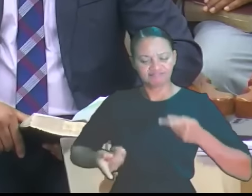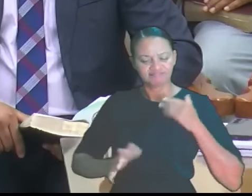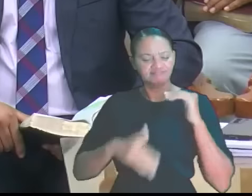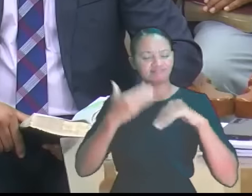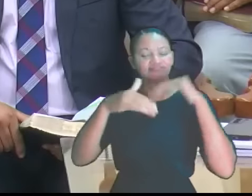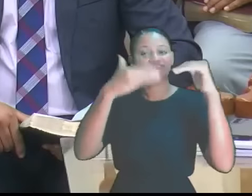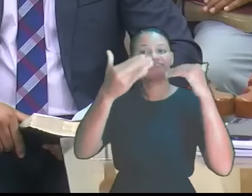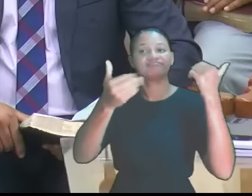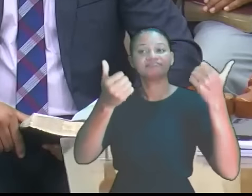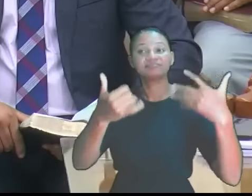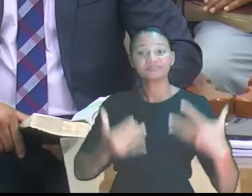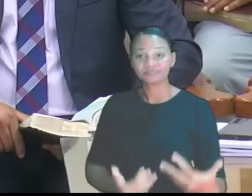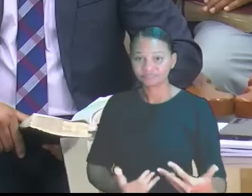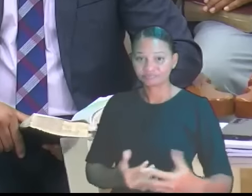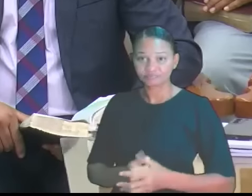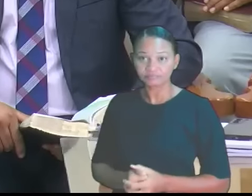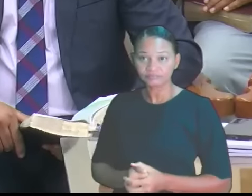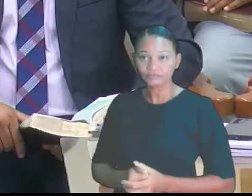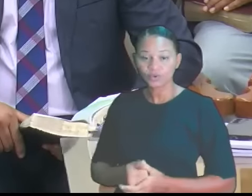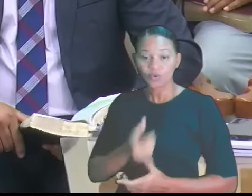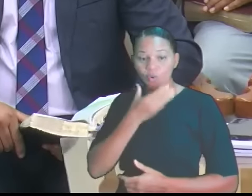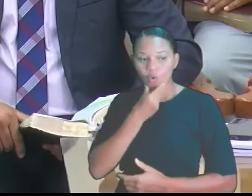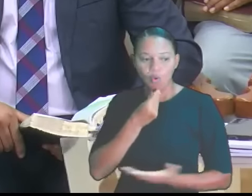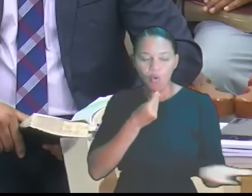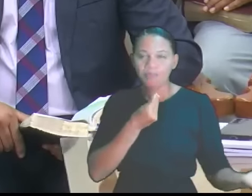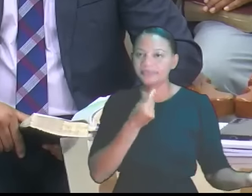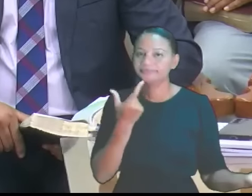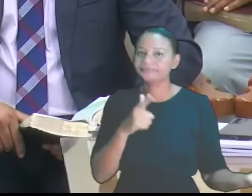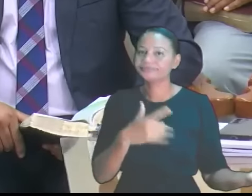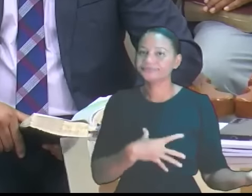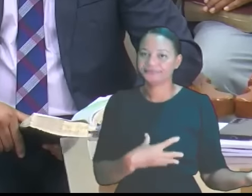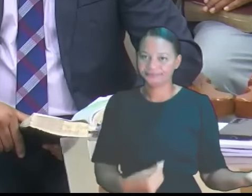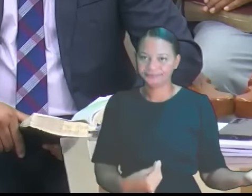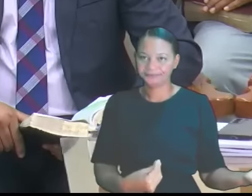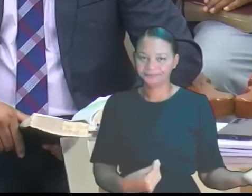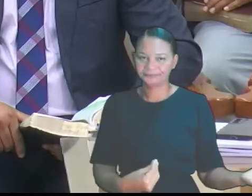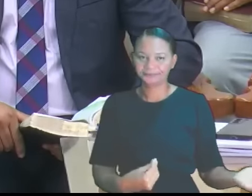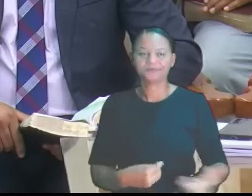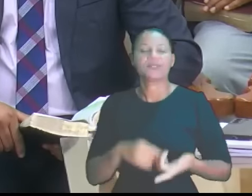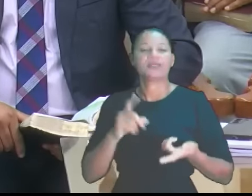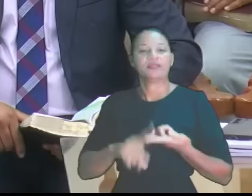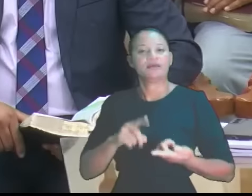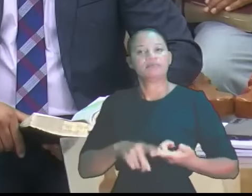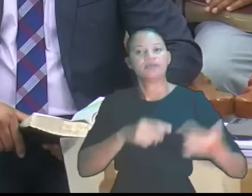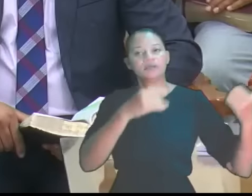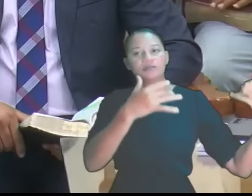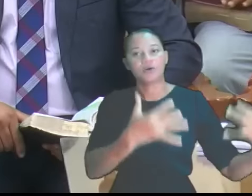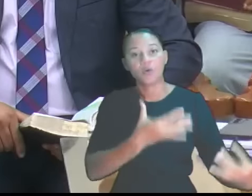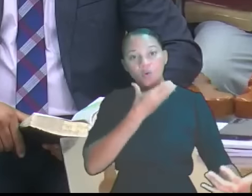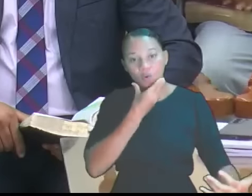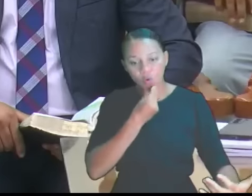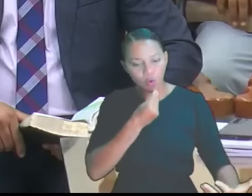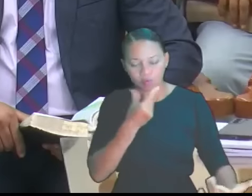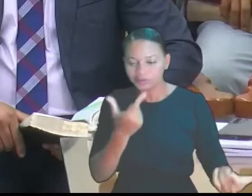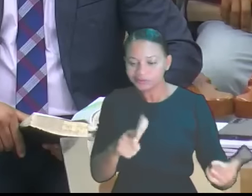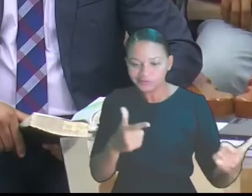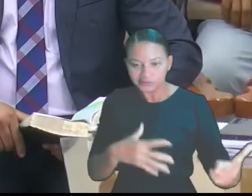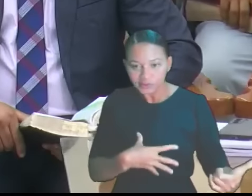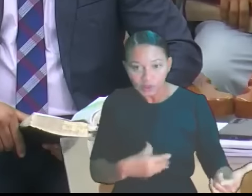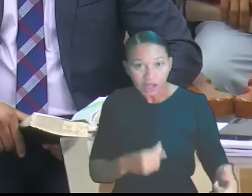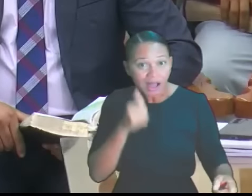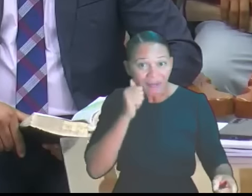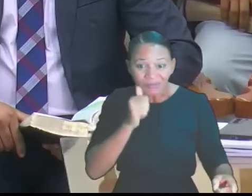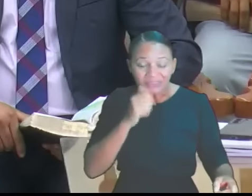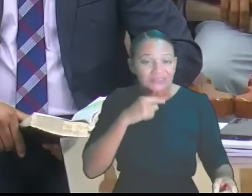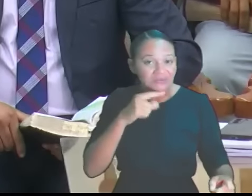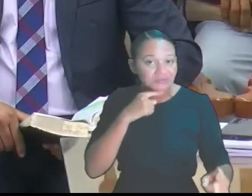ele está falando a um homem que não tem filho. Mais ainda, ele está falando a um homem que não tem filho e que a mulher não pode gerar.